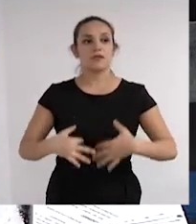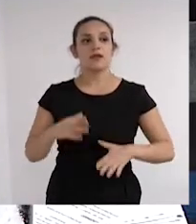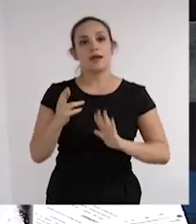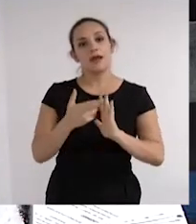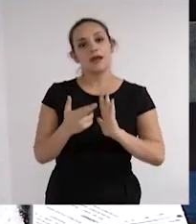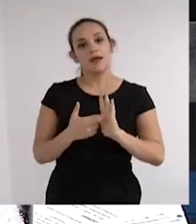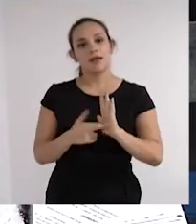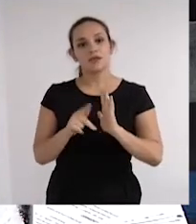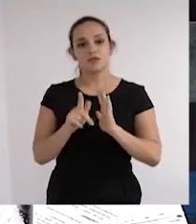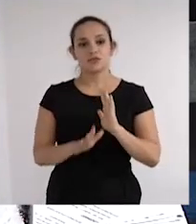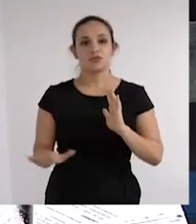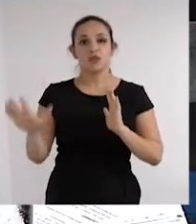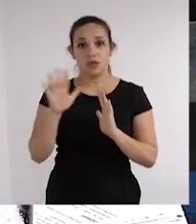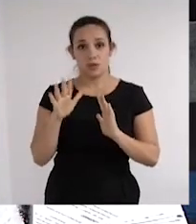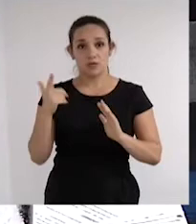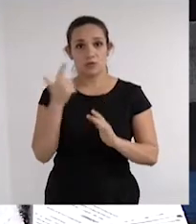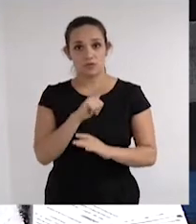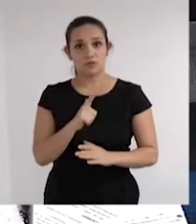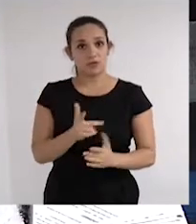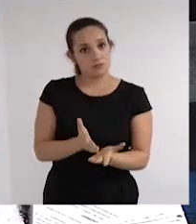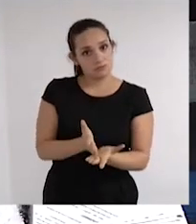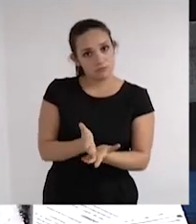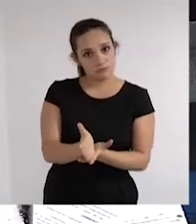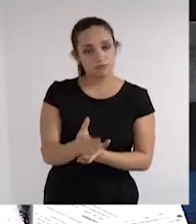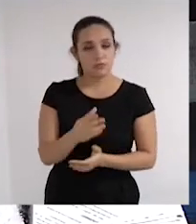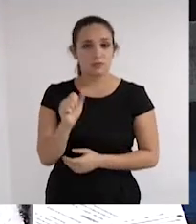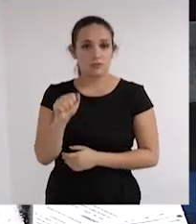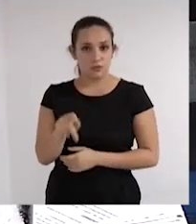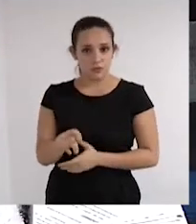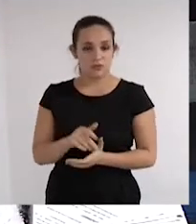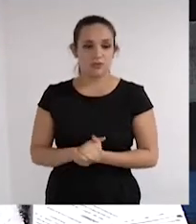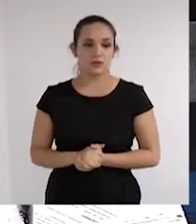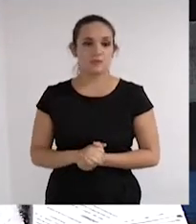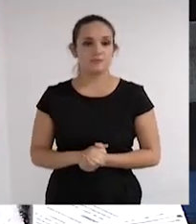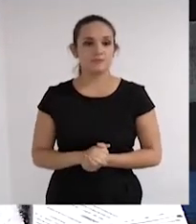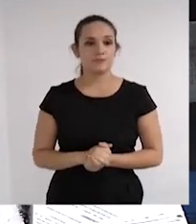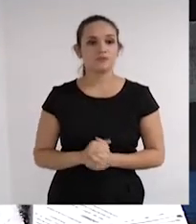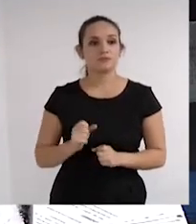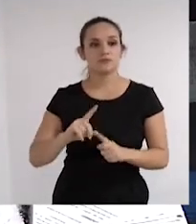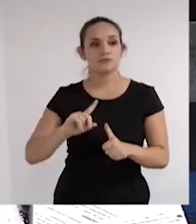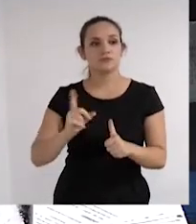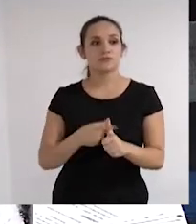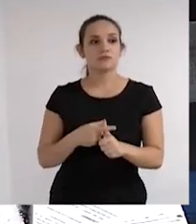organização e o funcionamento dos regimes próprios da Previdência Social. Primeiro,